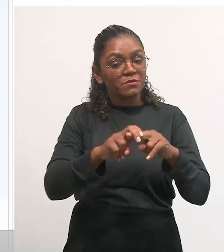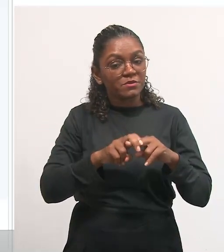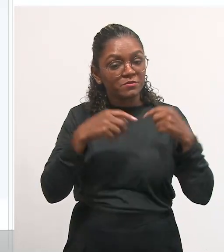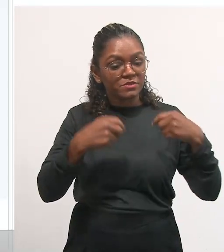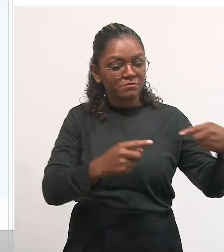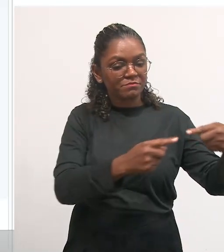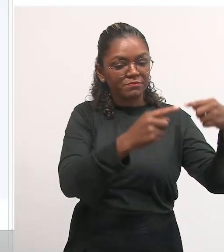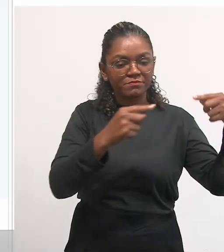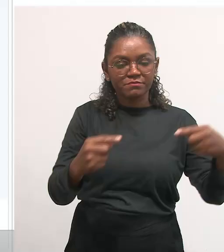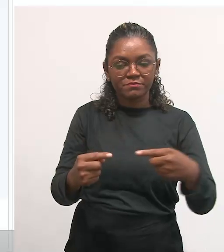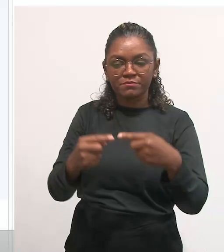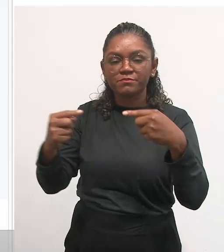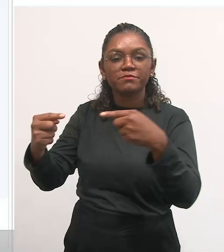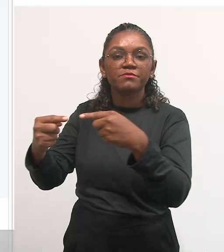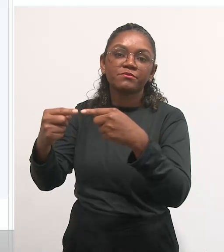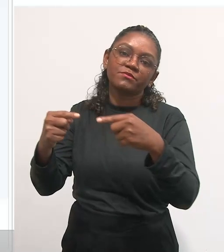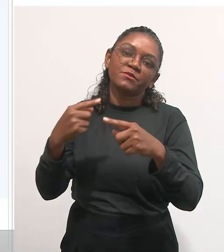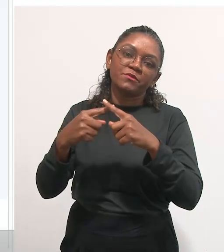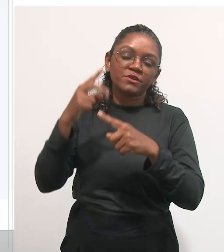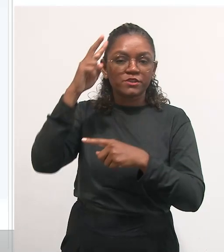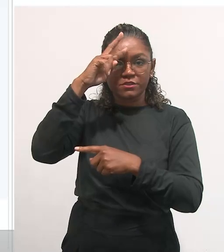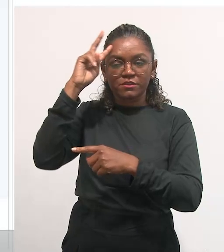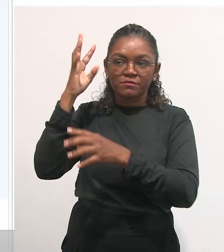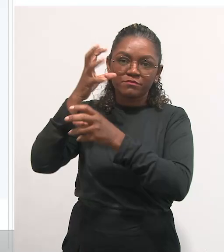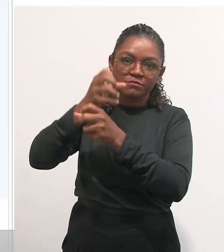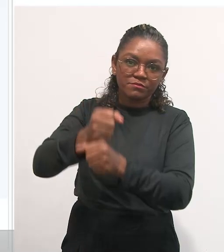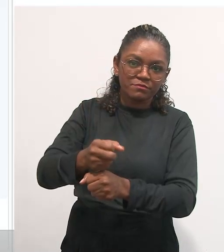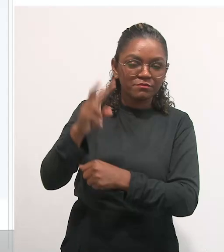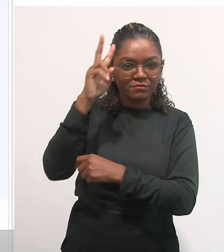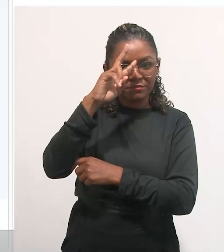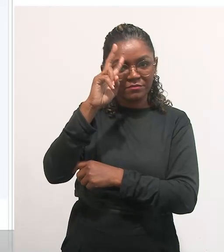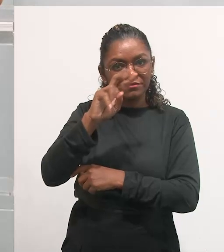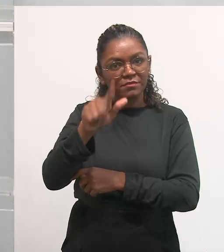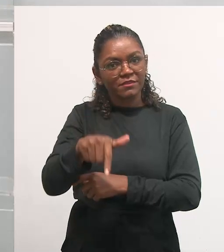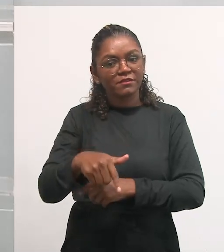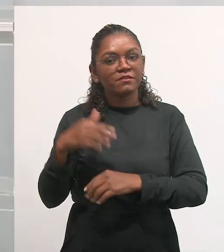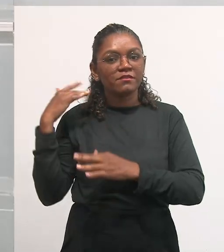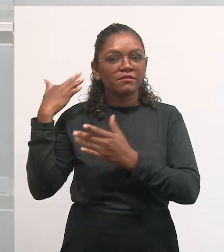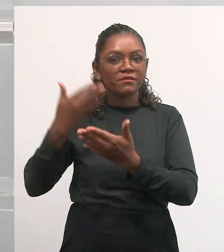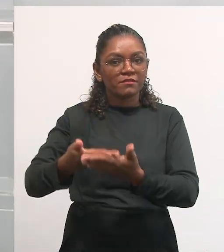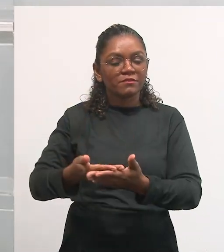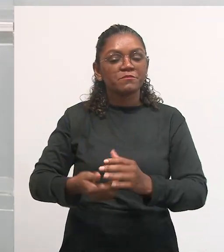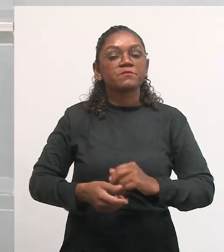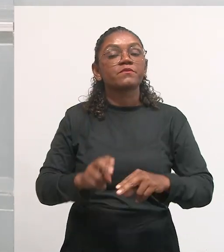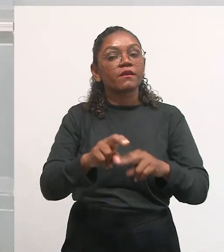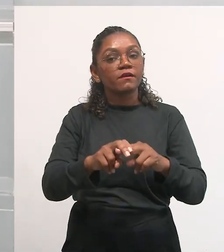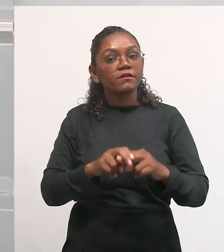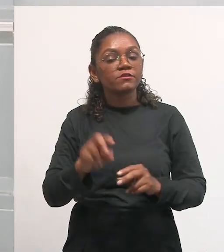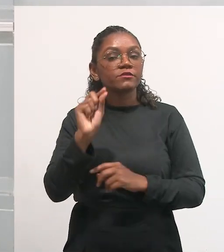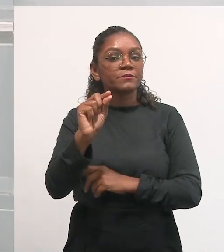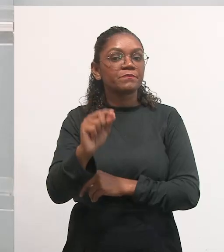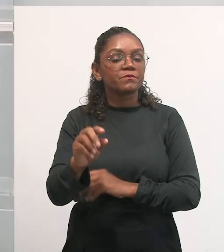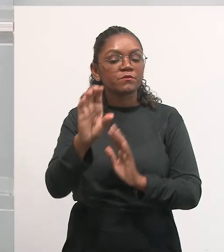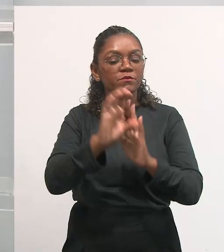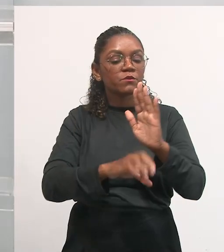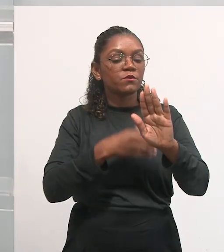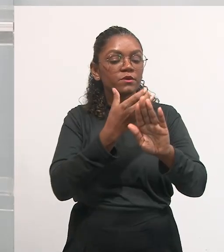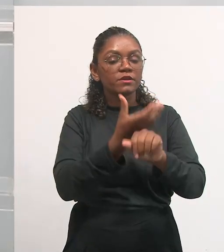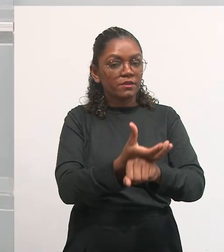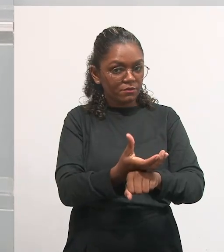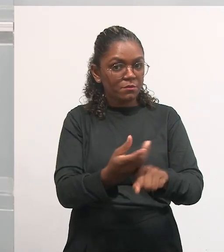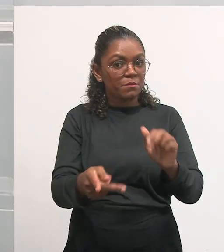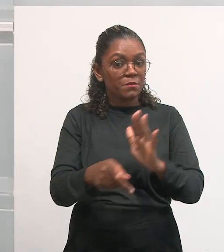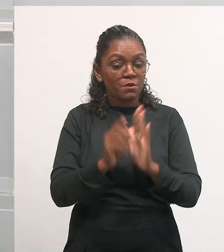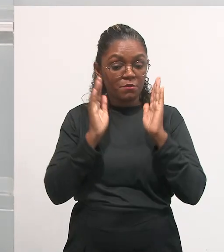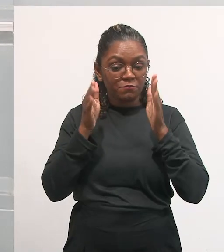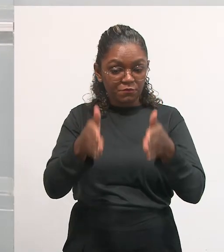pedagógica que se criou historicamente em torno deles portanto quando a gente pensa currículo para a educação básica